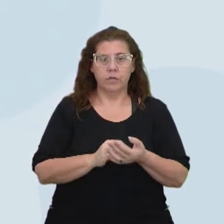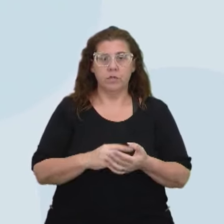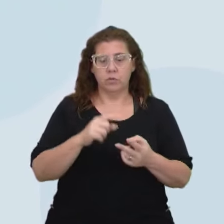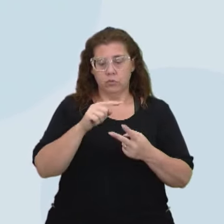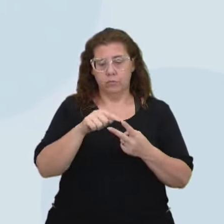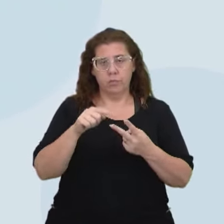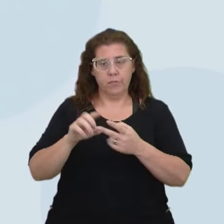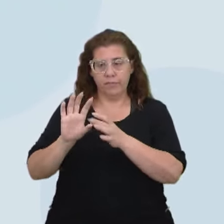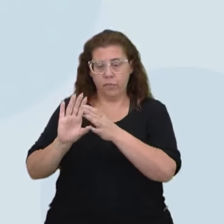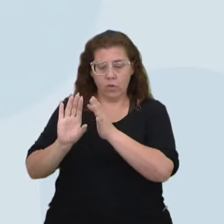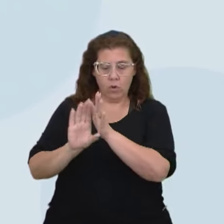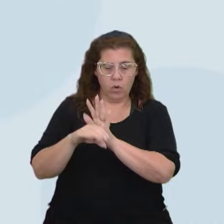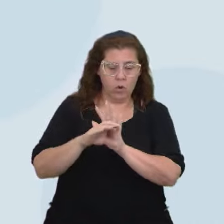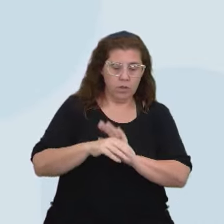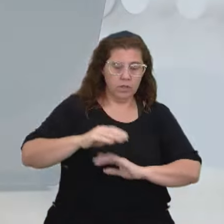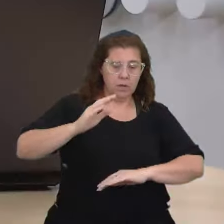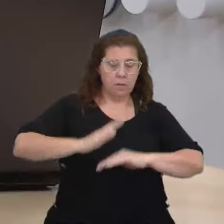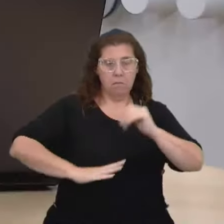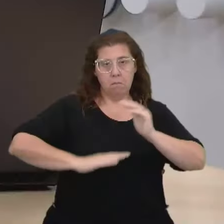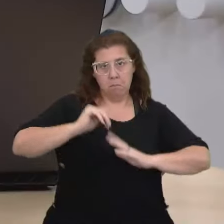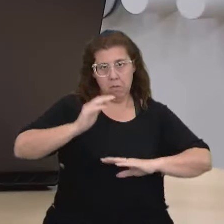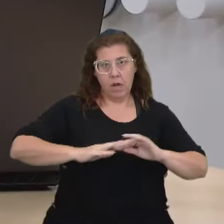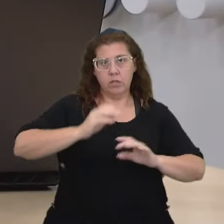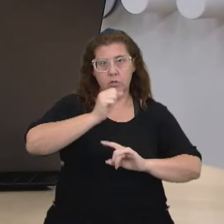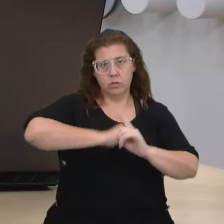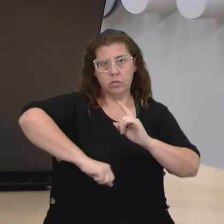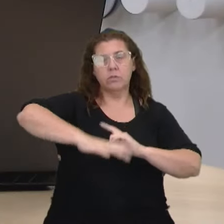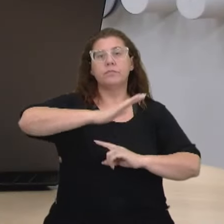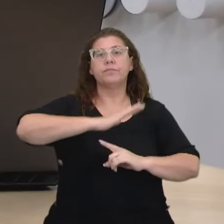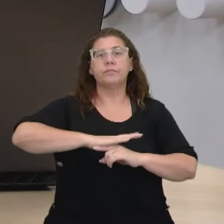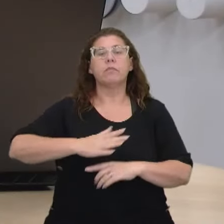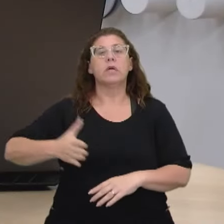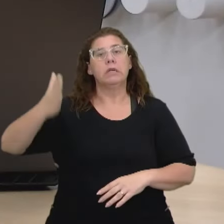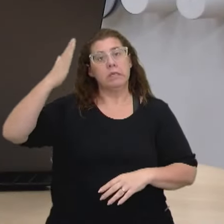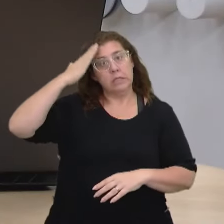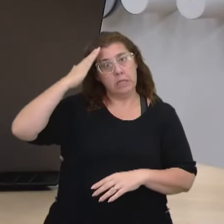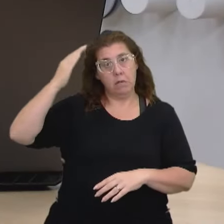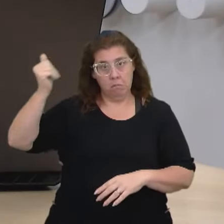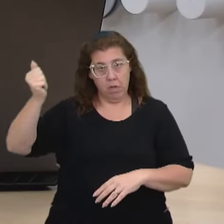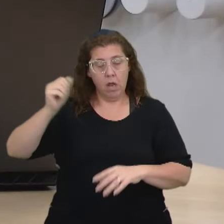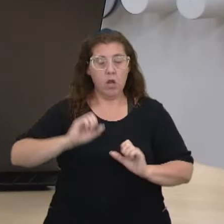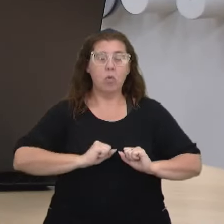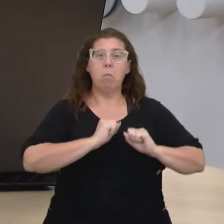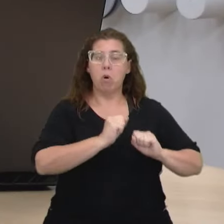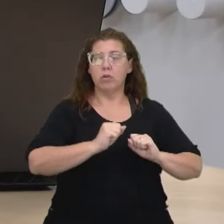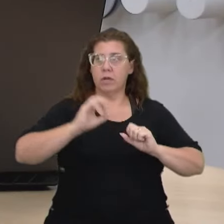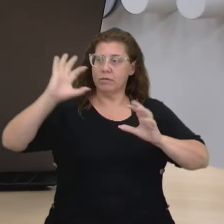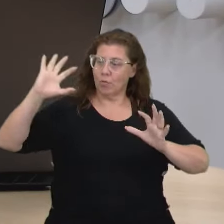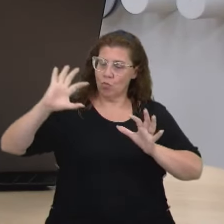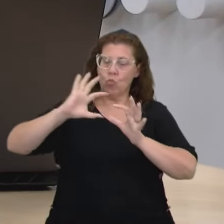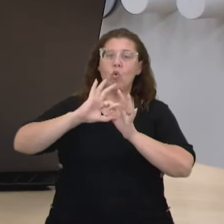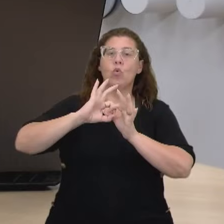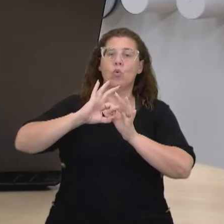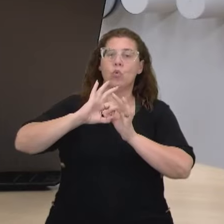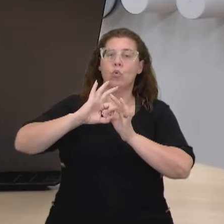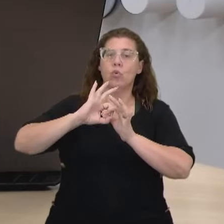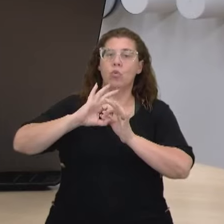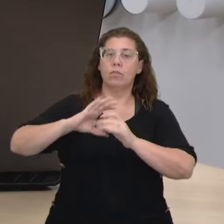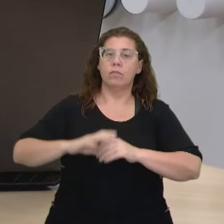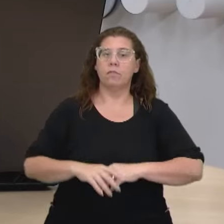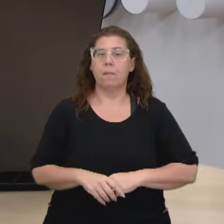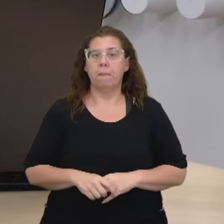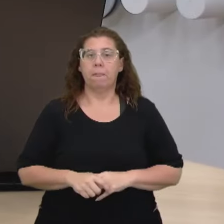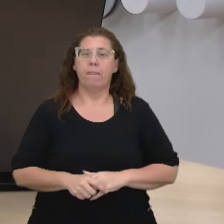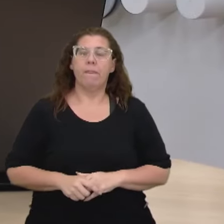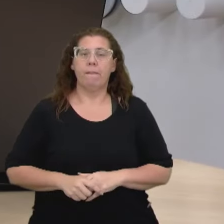dois conceitos, essas duas práticas sociais, o saber e o poder, estão muito conectados. Vamos fazer uma parte aqui